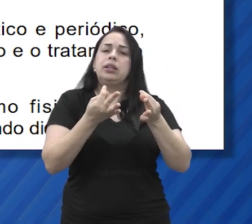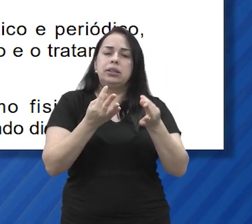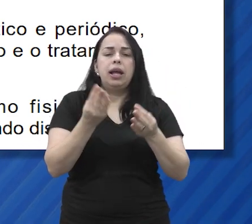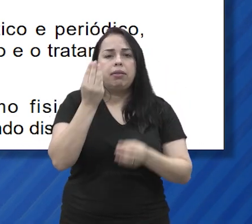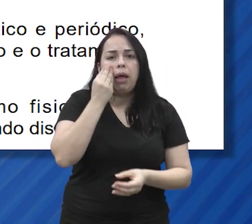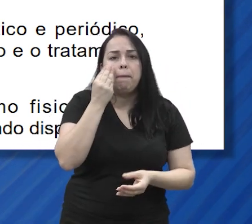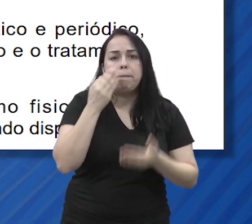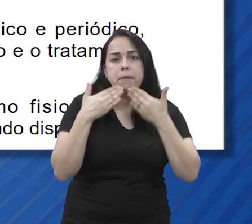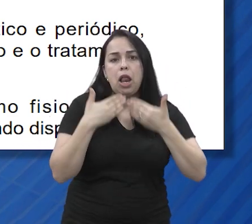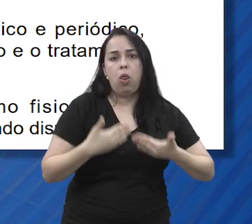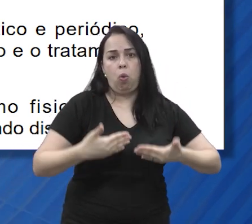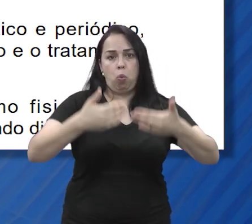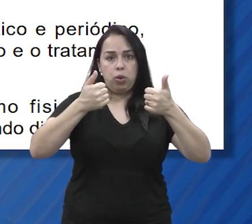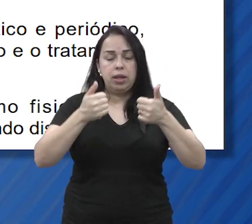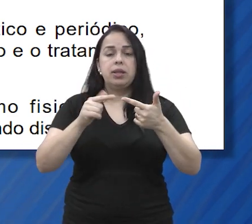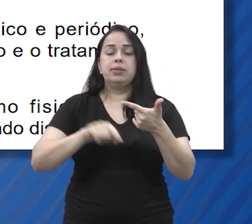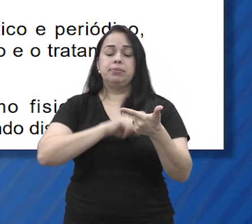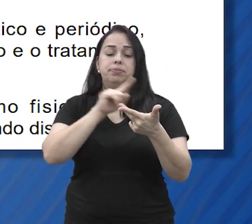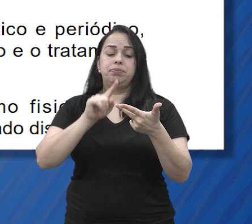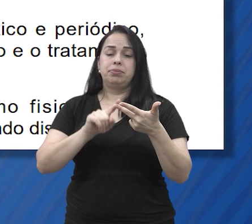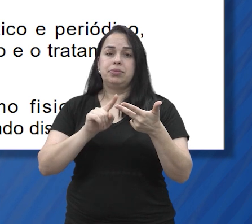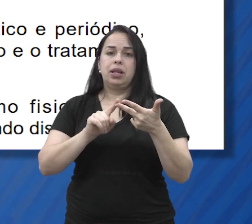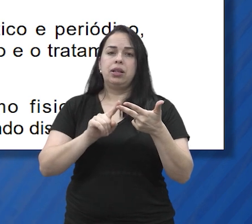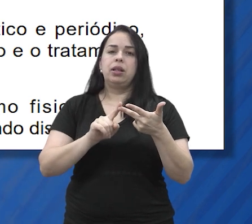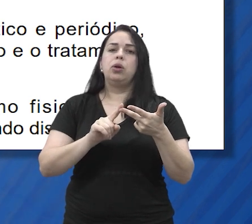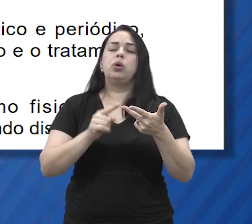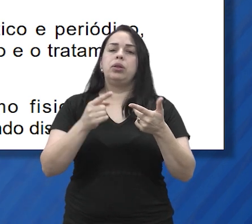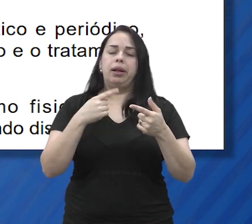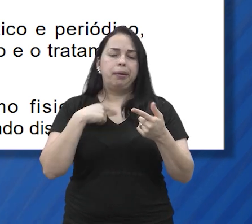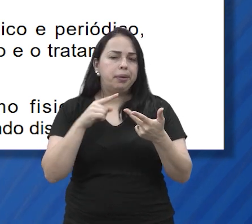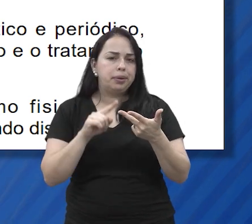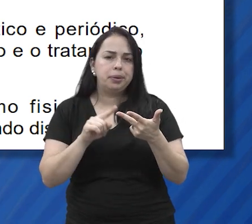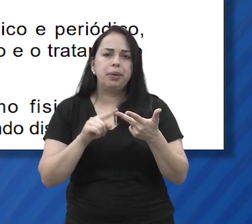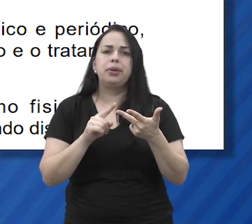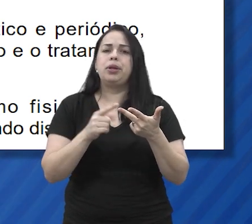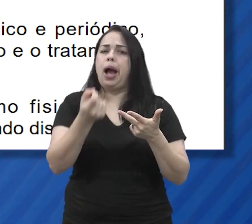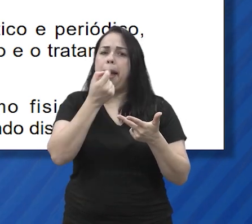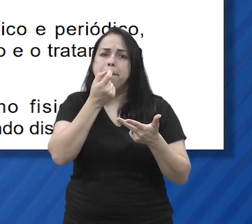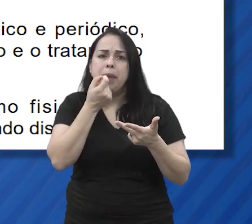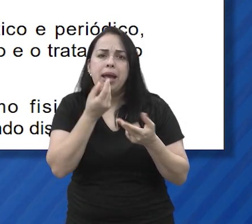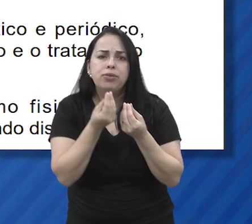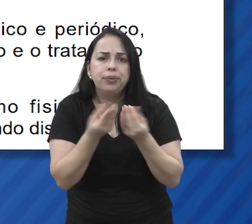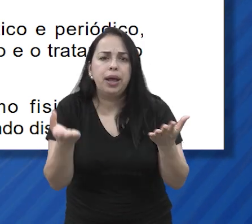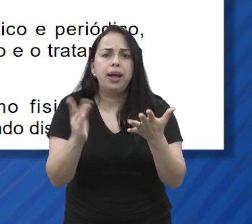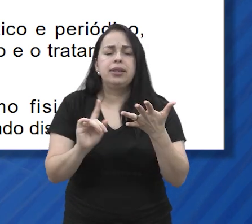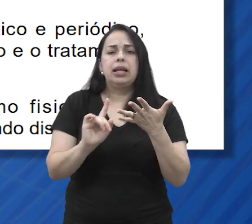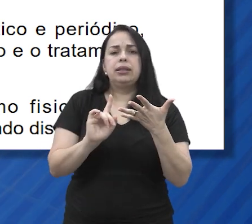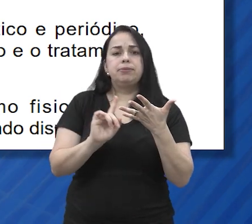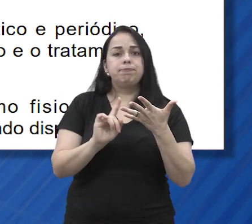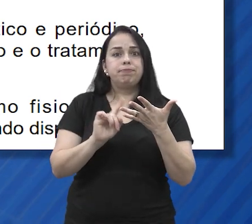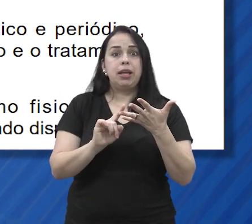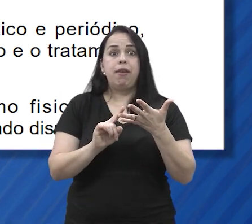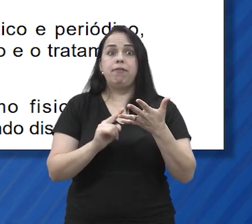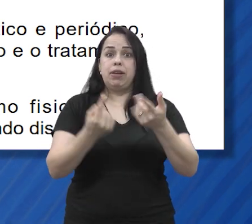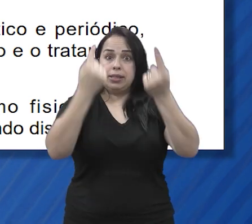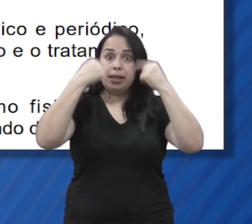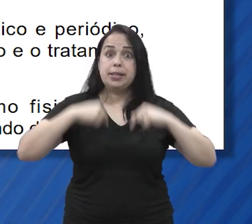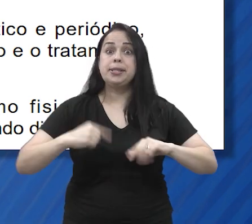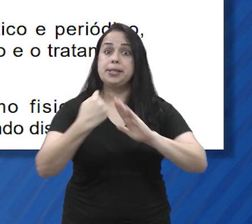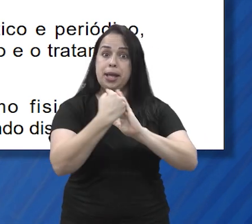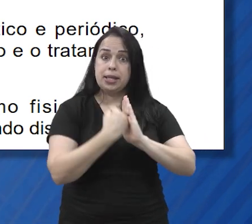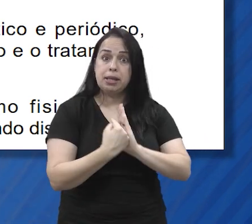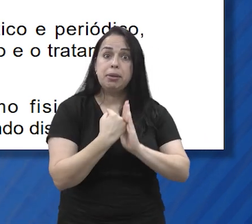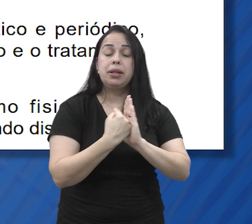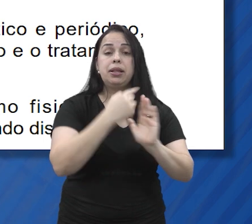para minimizar os danos e incapacidades, além de tratamento para aliviar surtos, distribuição de